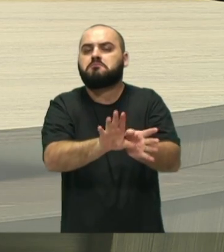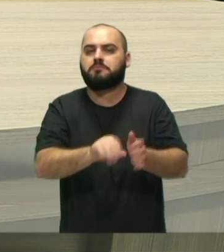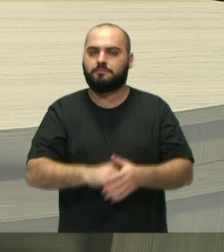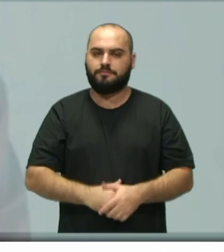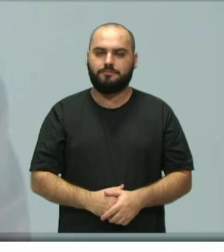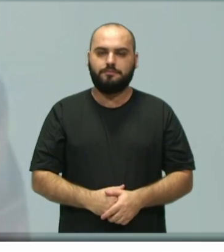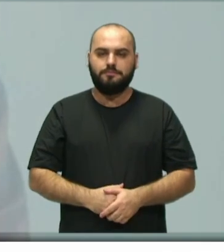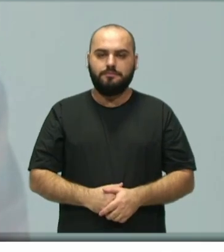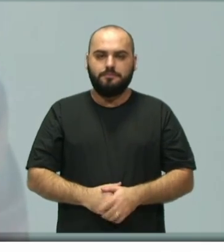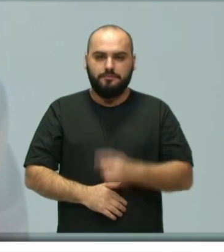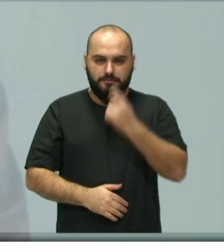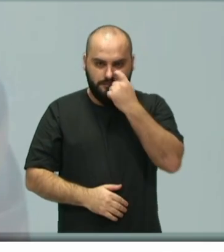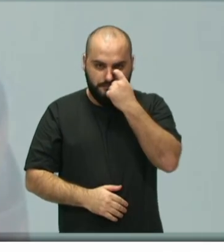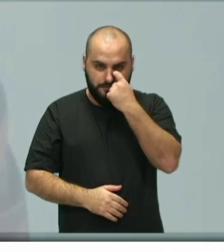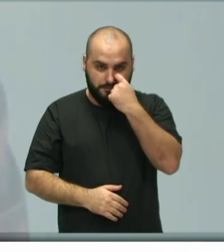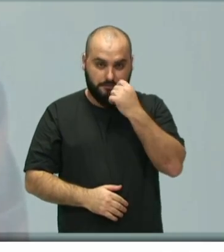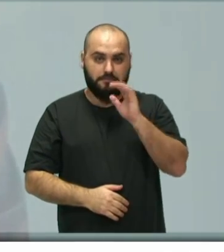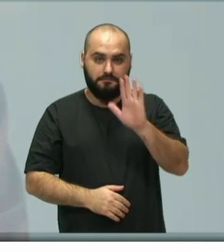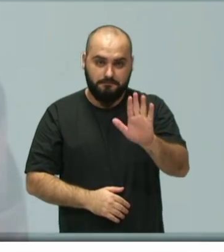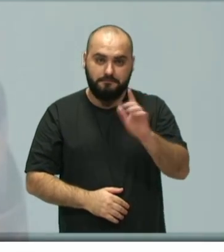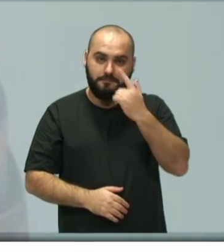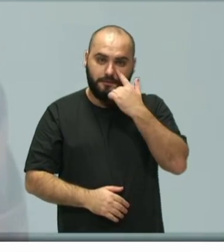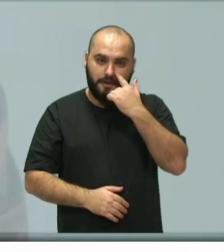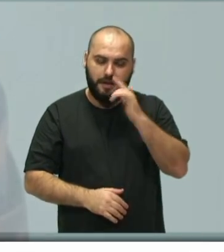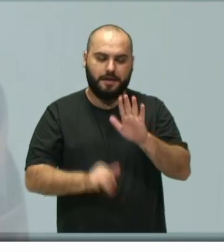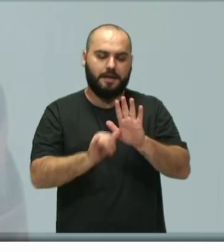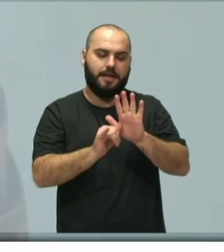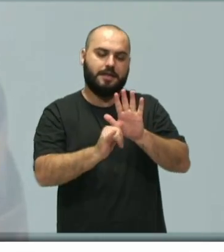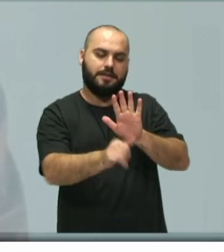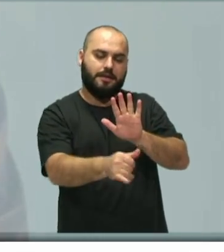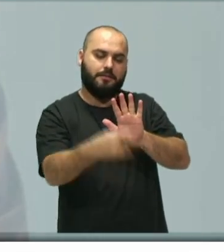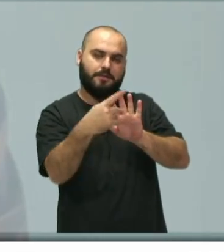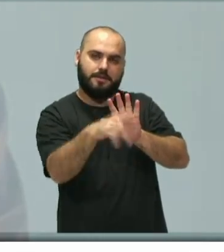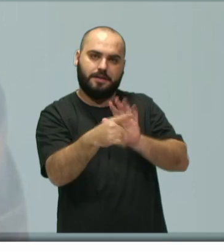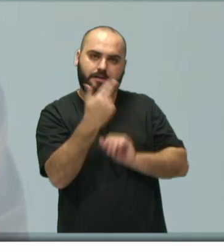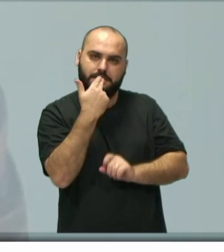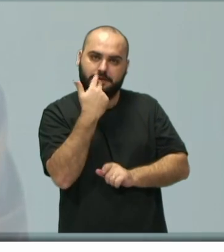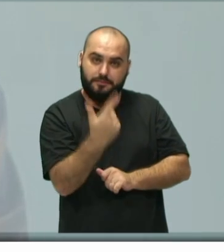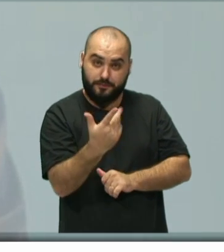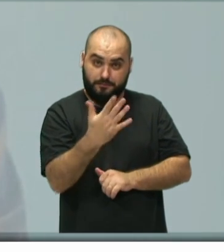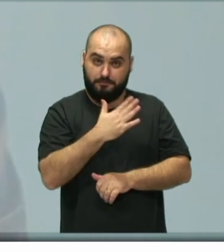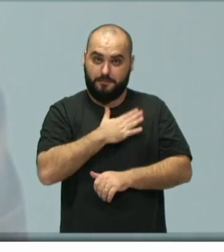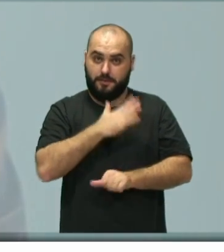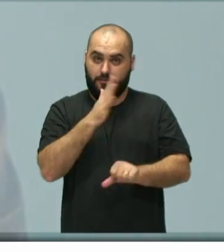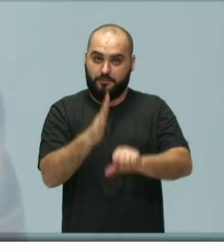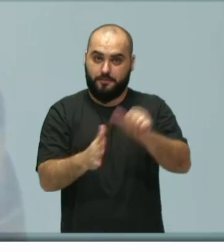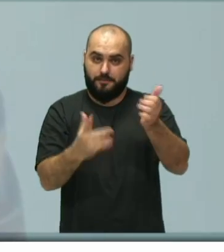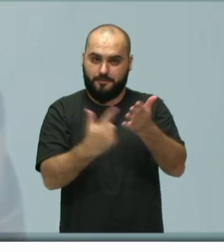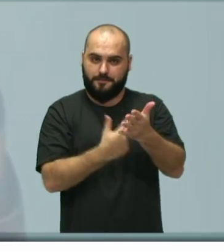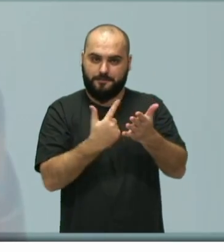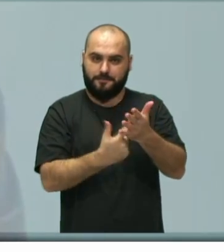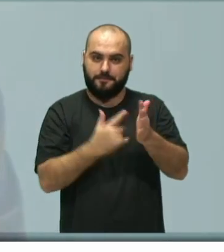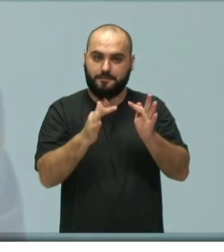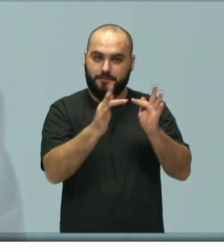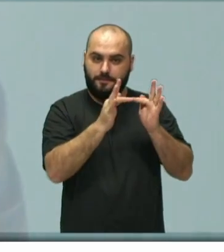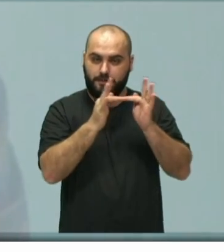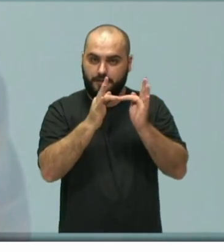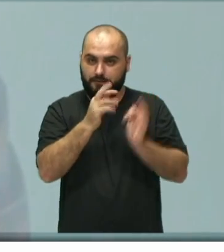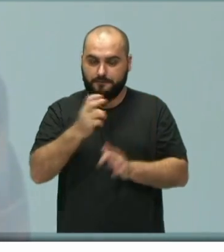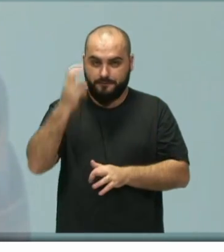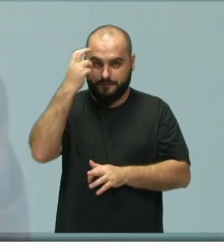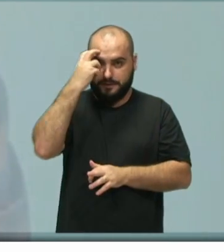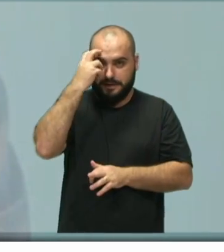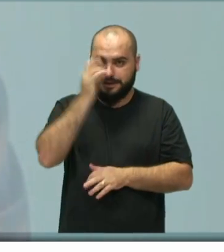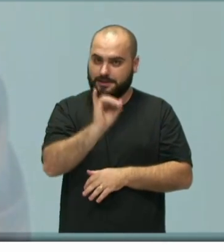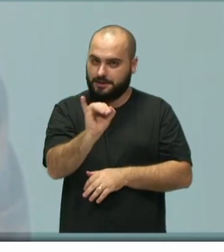Aí a importância mesmo de um edital como esse, né? O edital Meu Primeiro Livro da Fundação Cultural Itajaí.